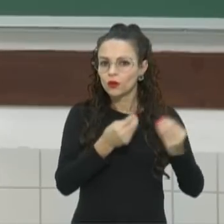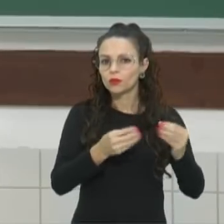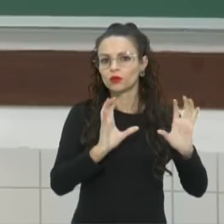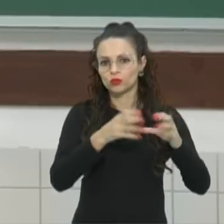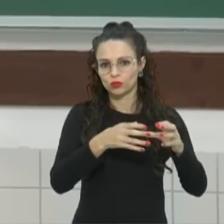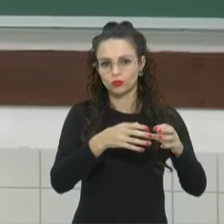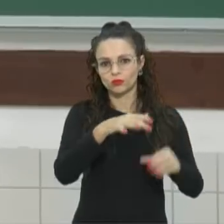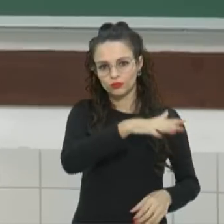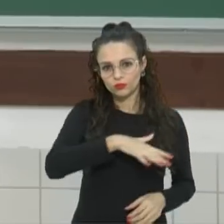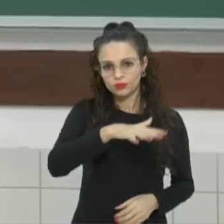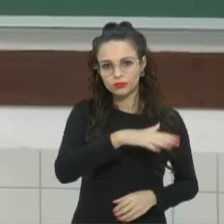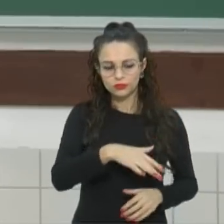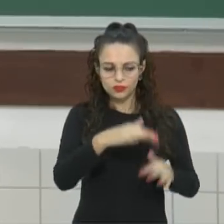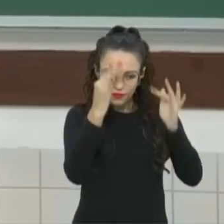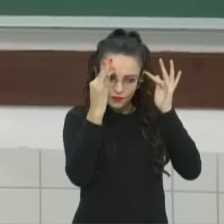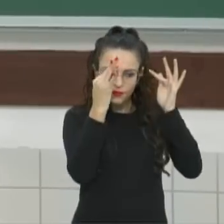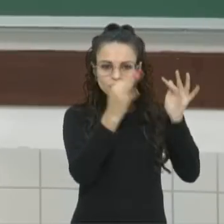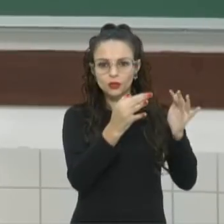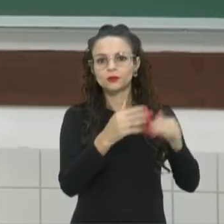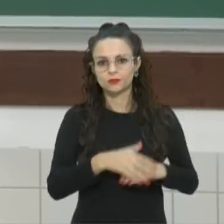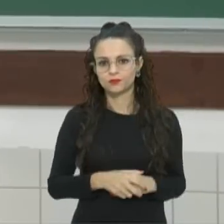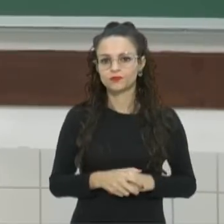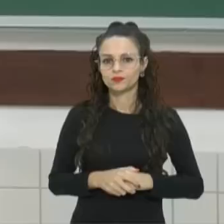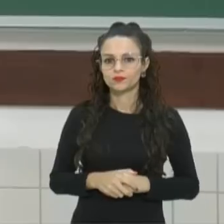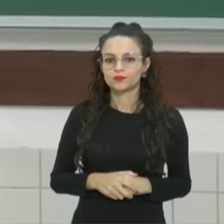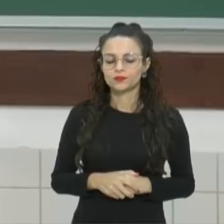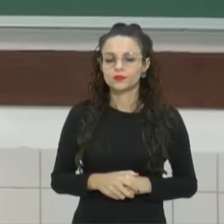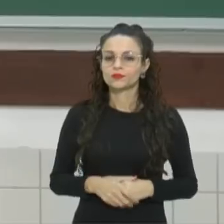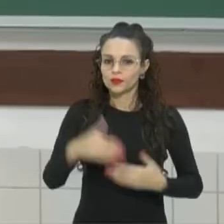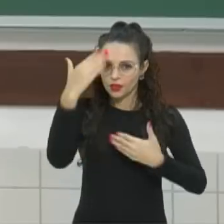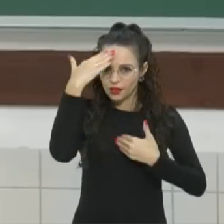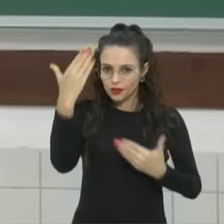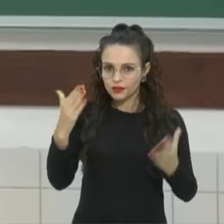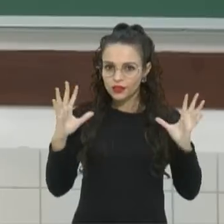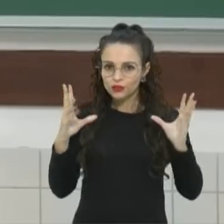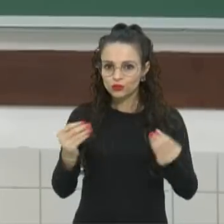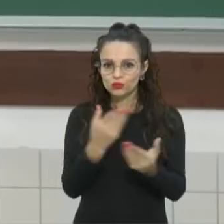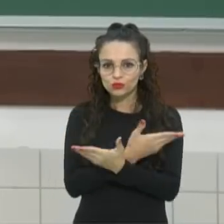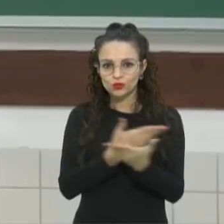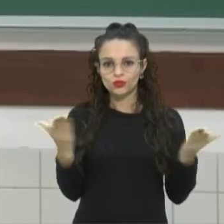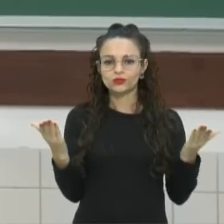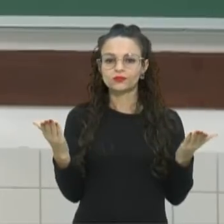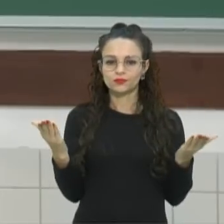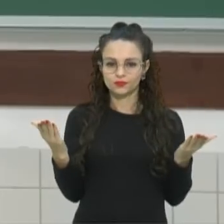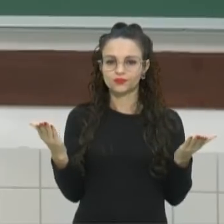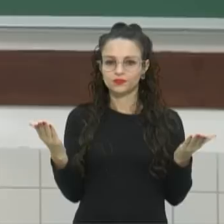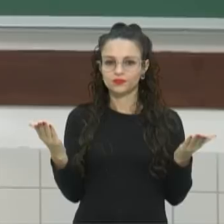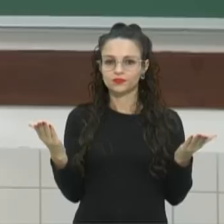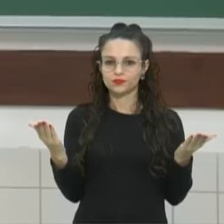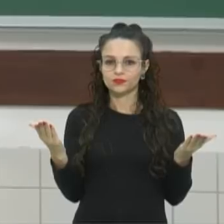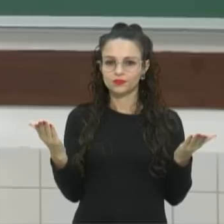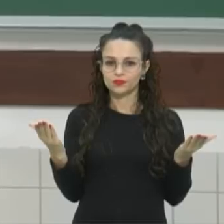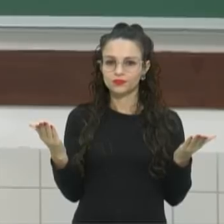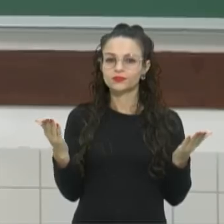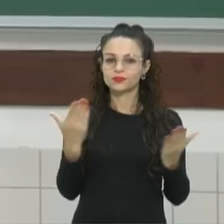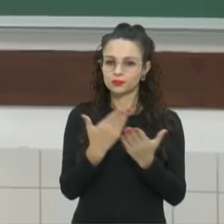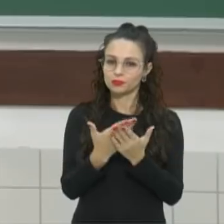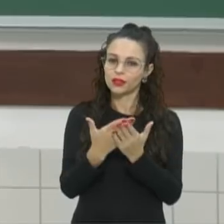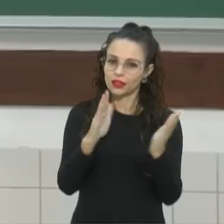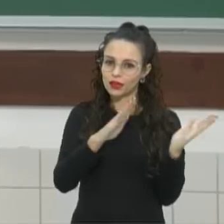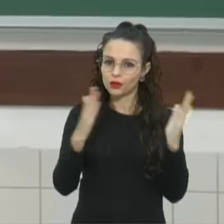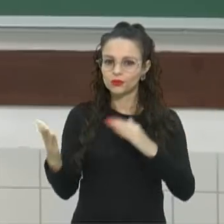do qual é fiel a ele nesse sentido. Bom, eu agradeço a todos pela aula,